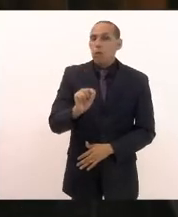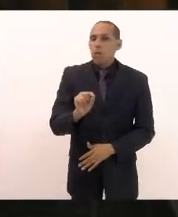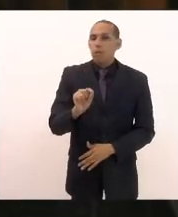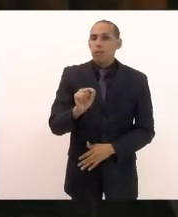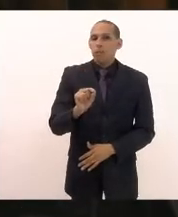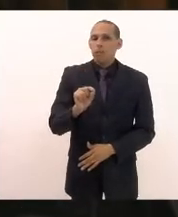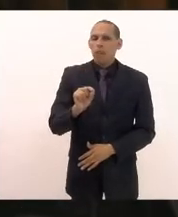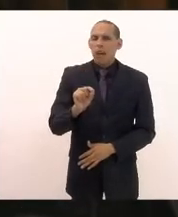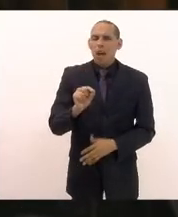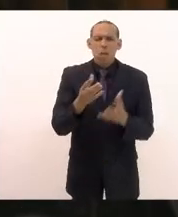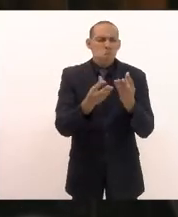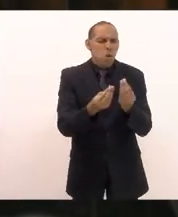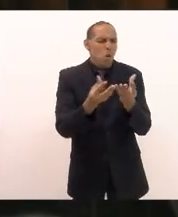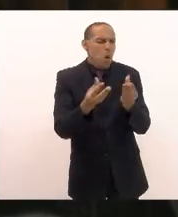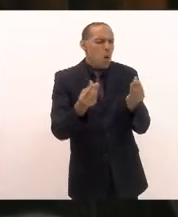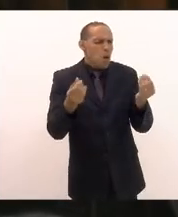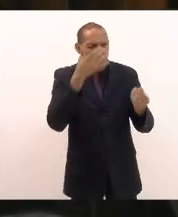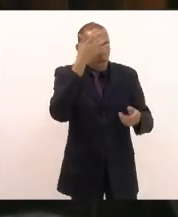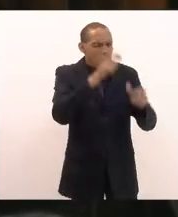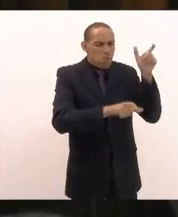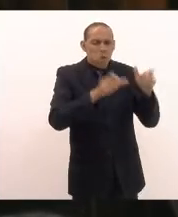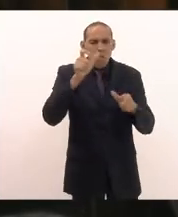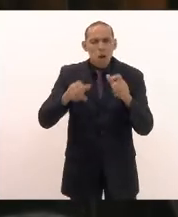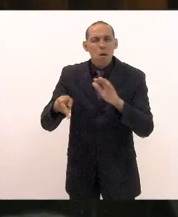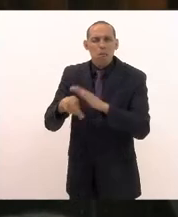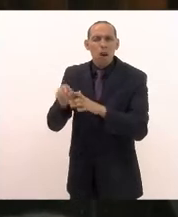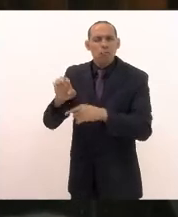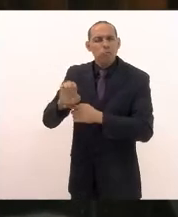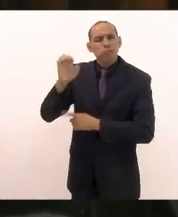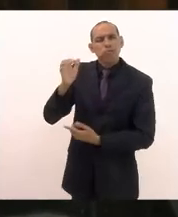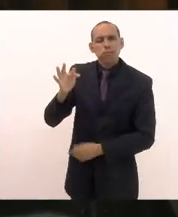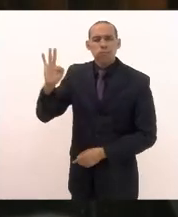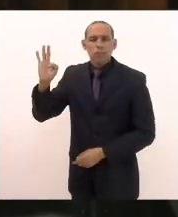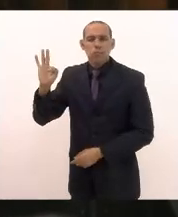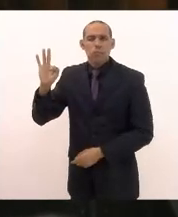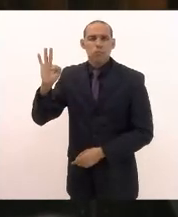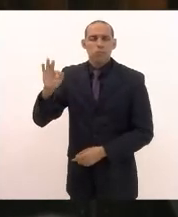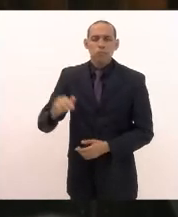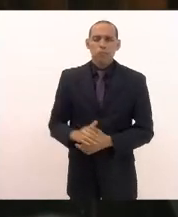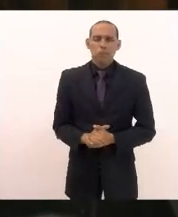Muitos magistrados da esfera estadual e federal